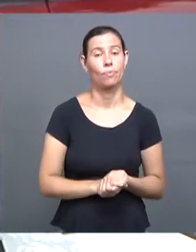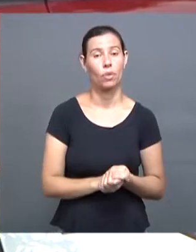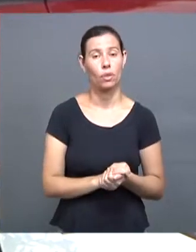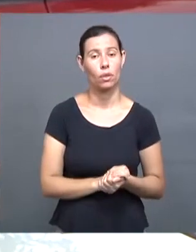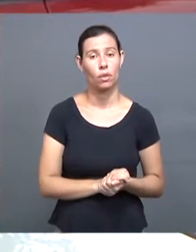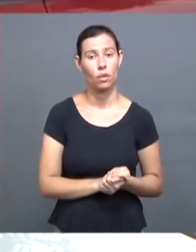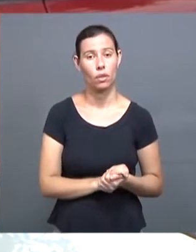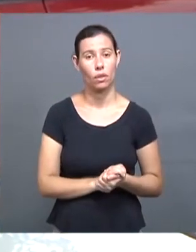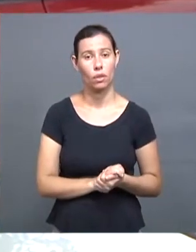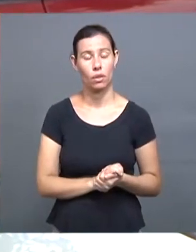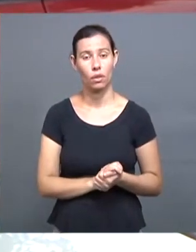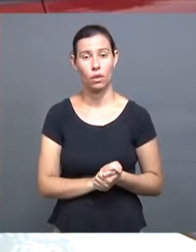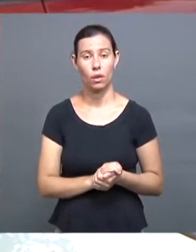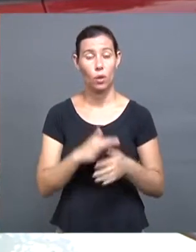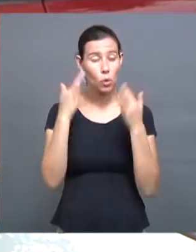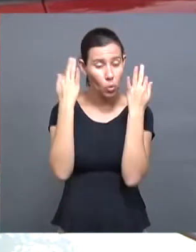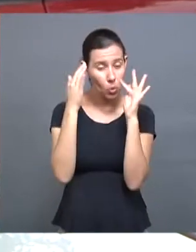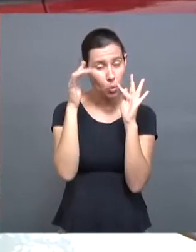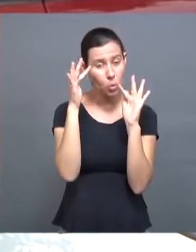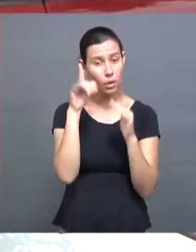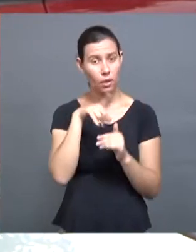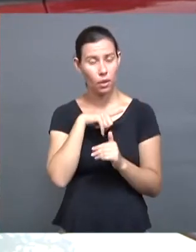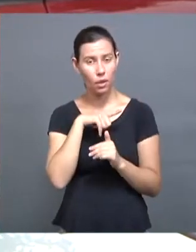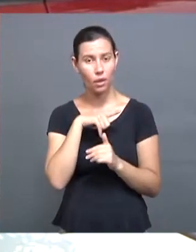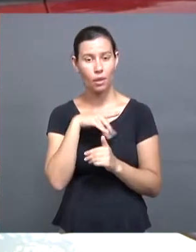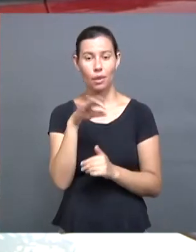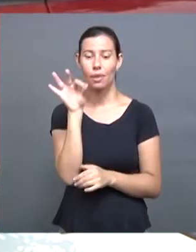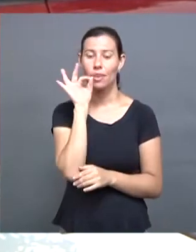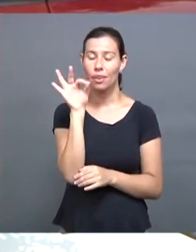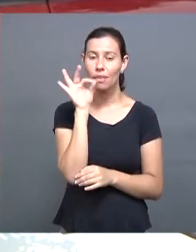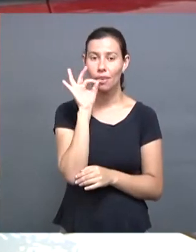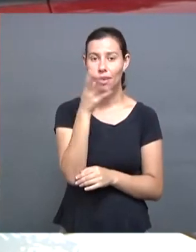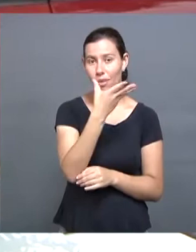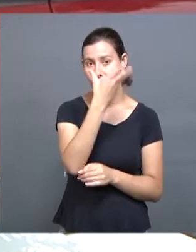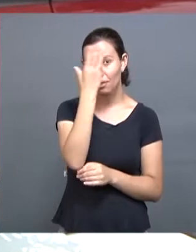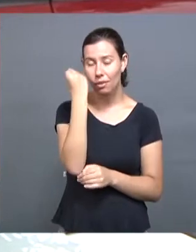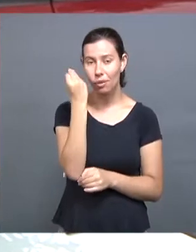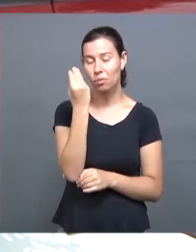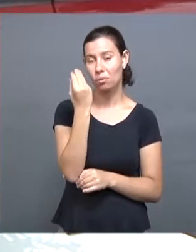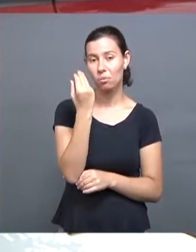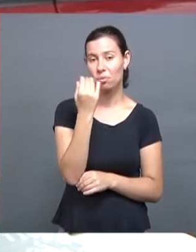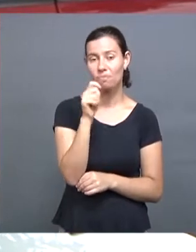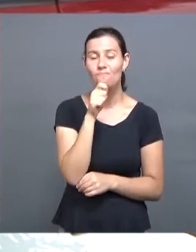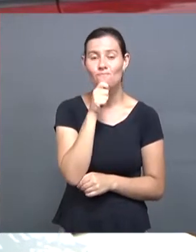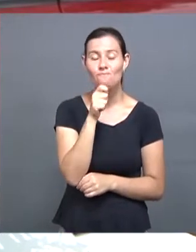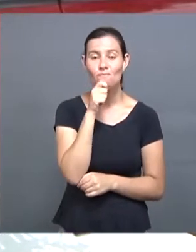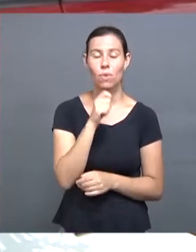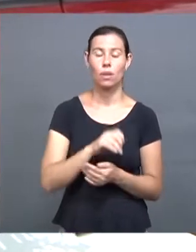cabeça? Normalmente quando eu fico sem tomar café, ou... normalmente sem tomar café